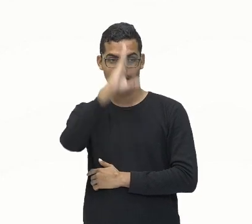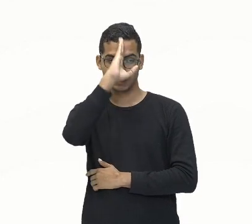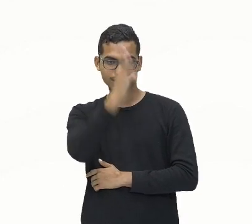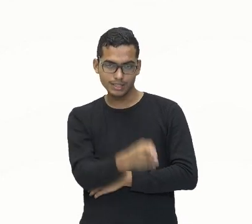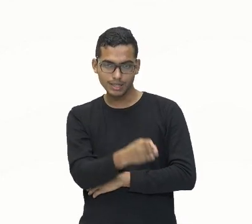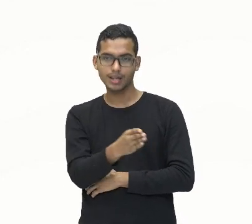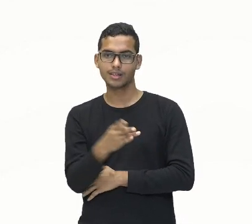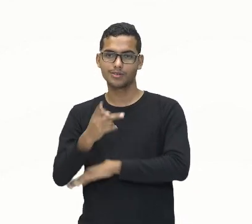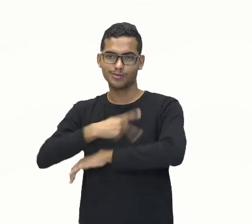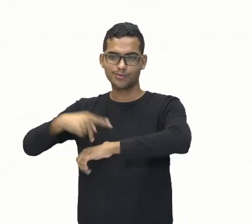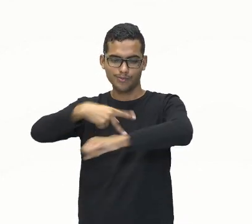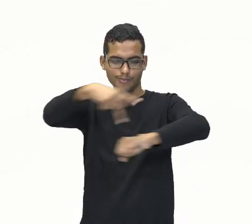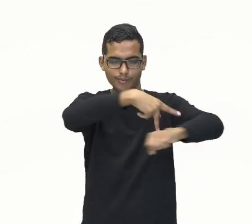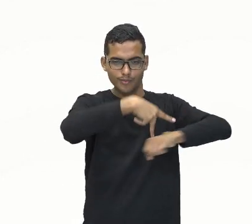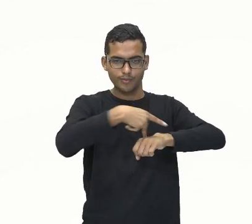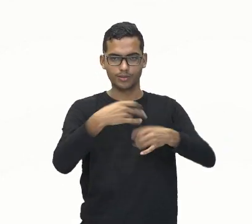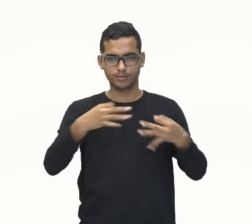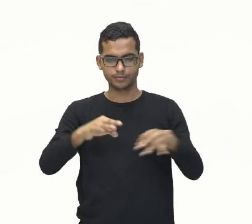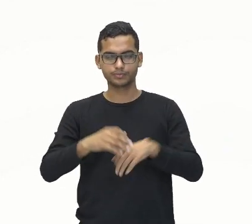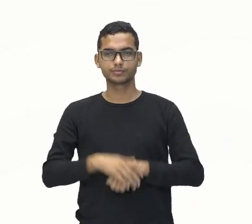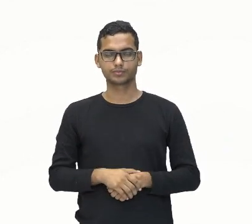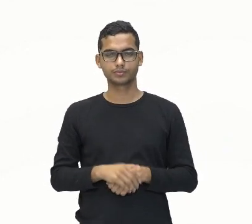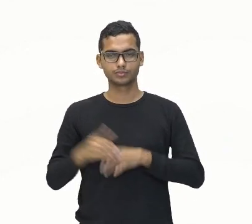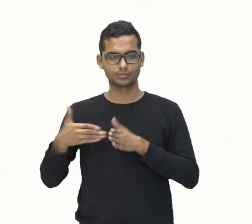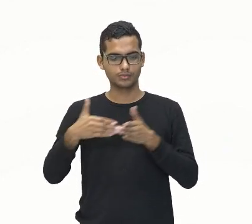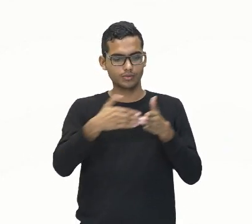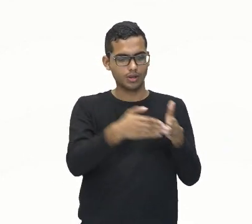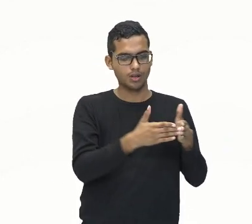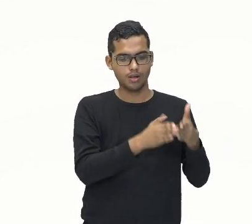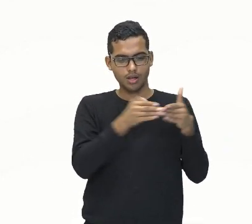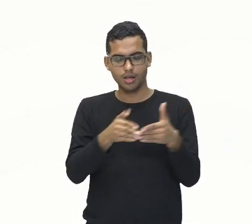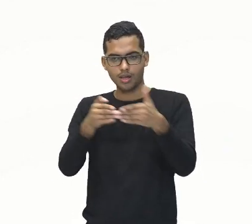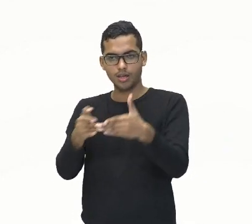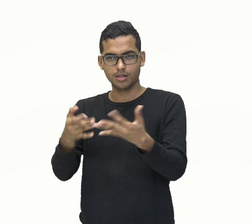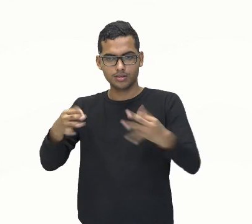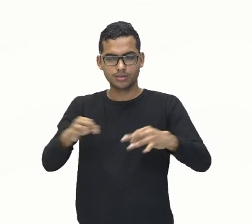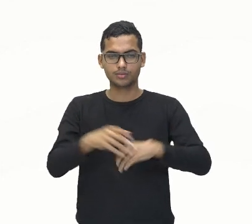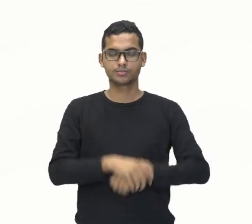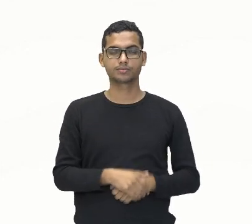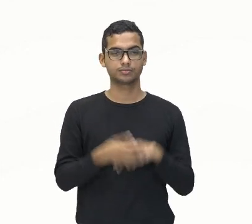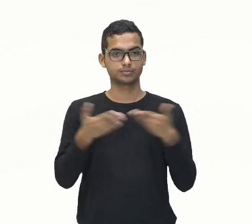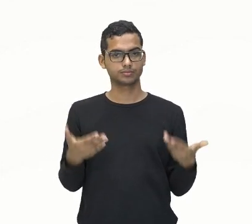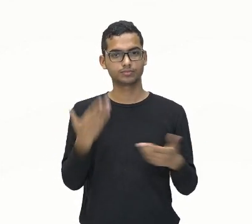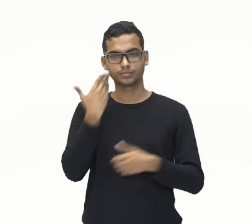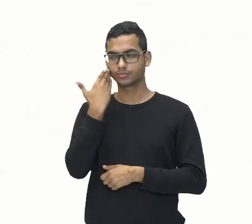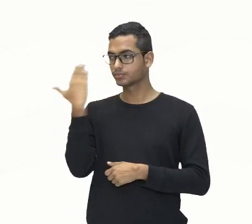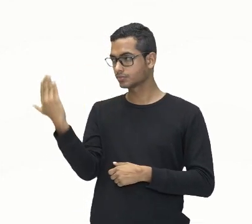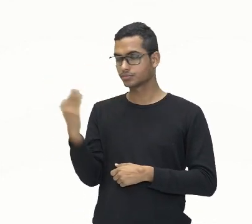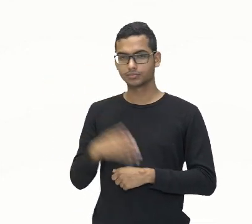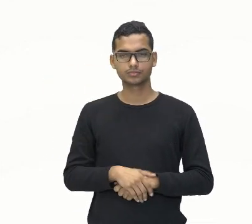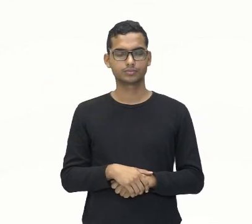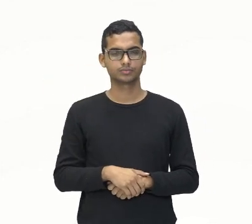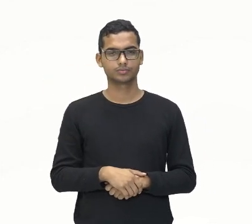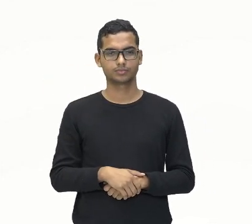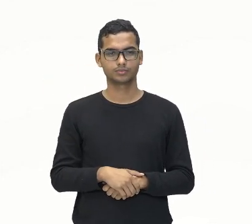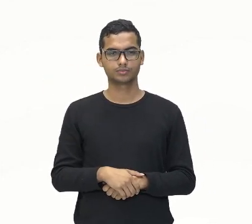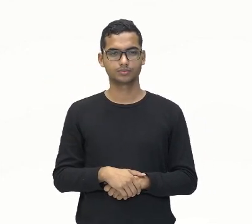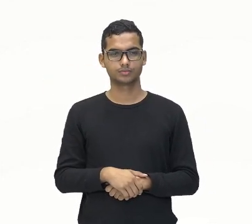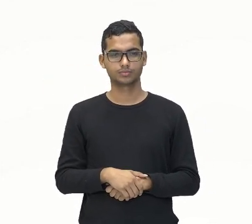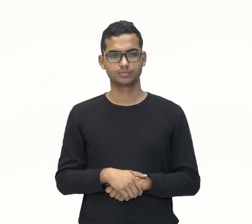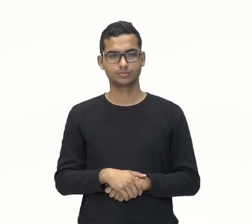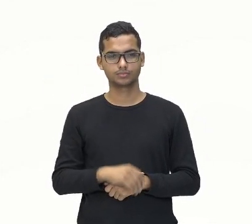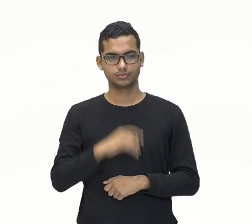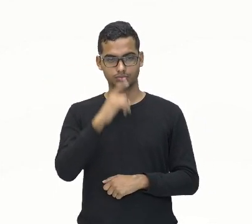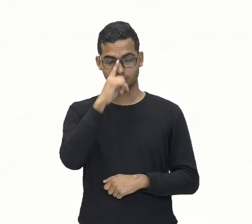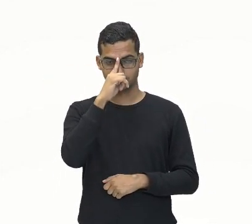um país e outro. Tudo bem? Então os membros, aqui nesse caso, é um daqueles casos que eu falei para vocês, nós